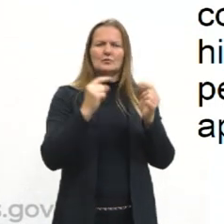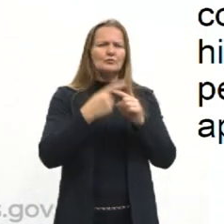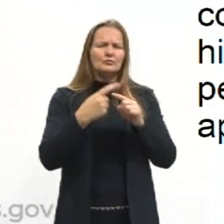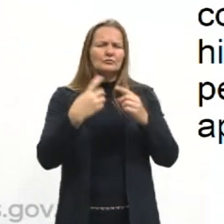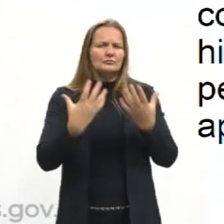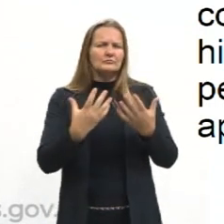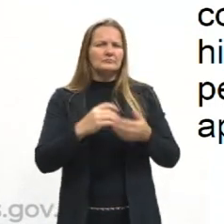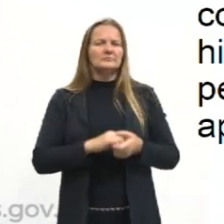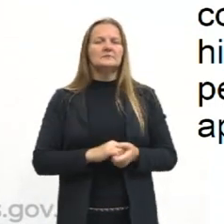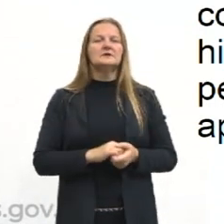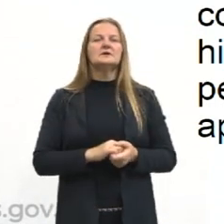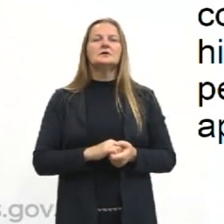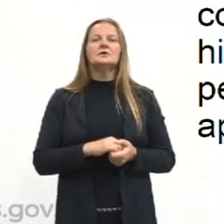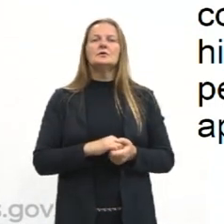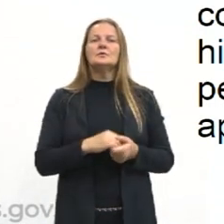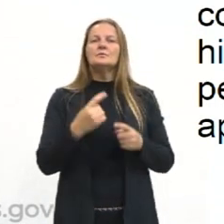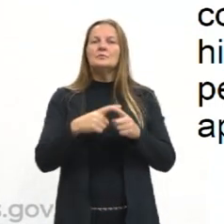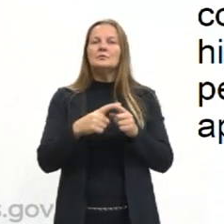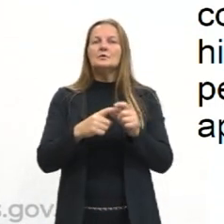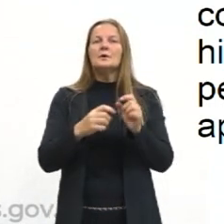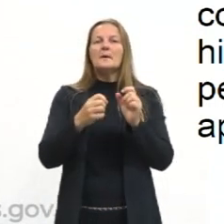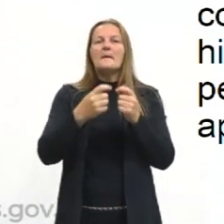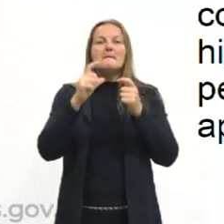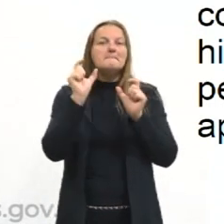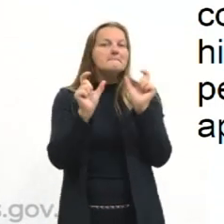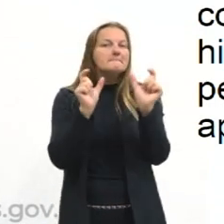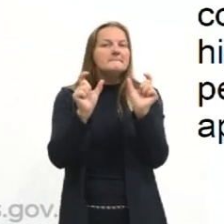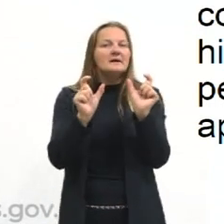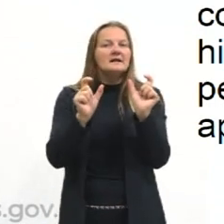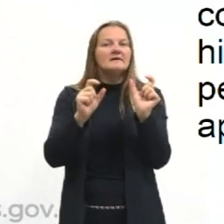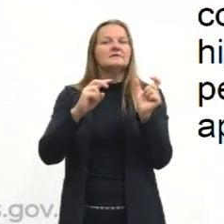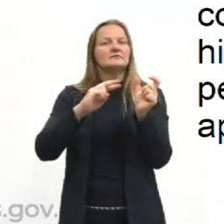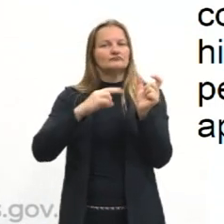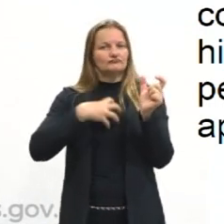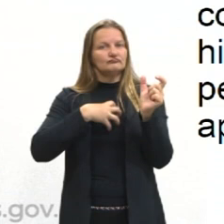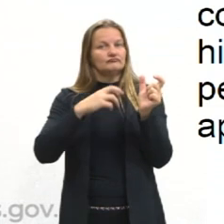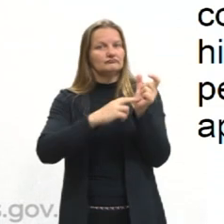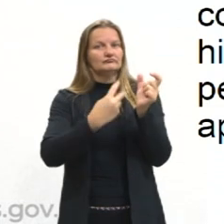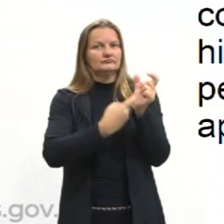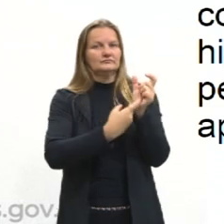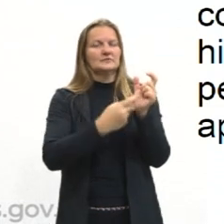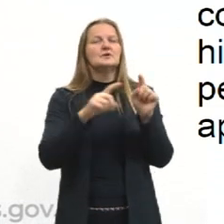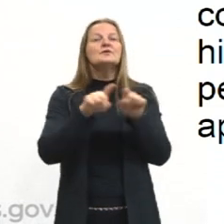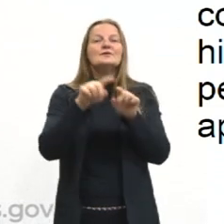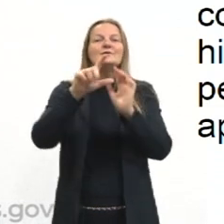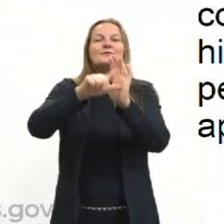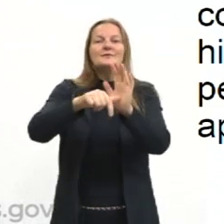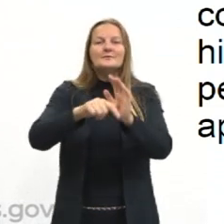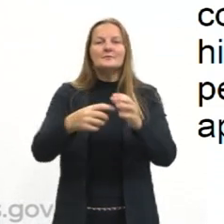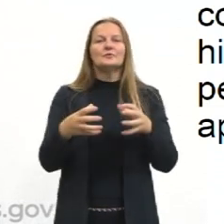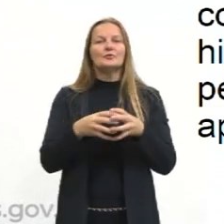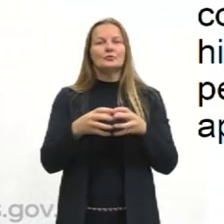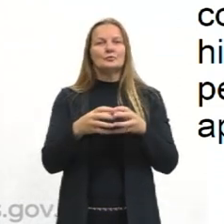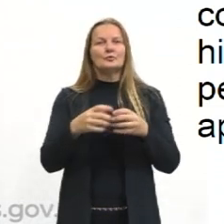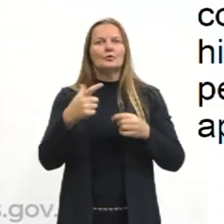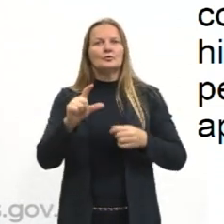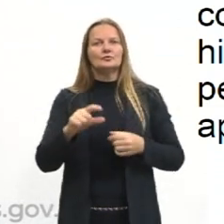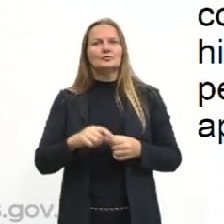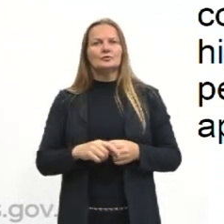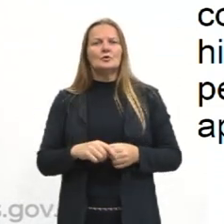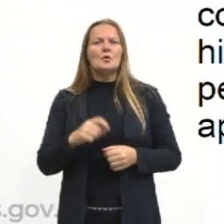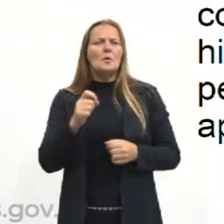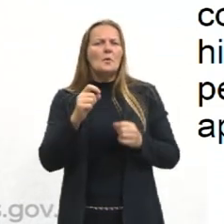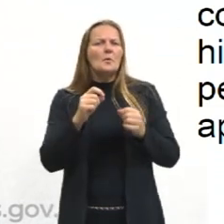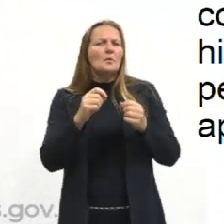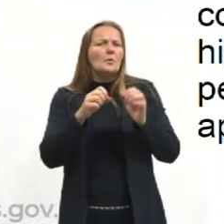significado a gente está falando em figuras de palavras ou figuras semânticas depois a gente tem o que a gente chama de figuras do